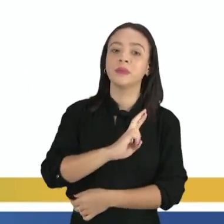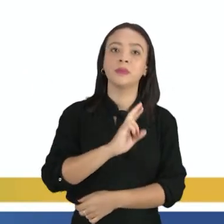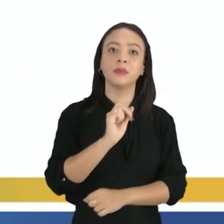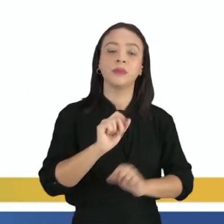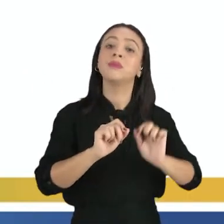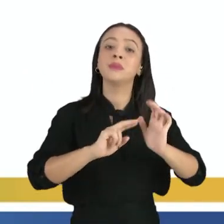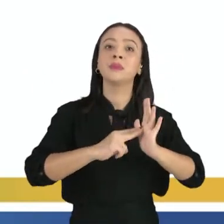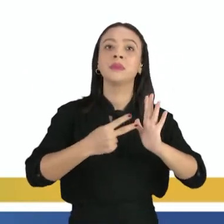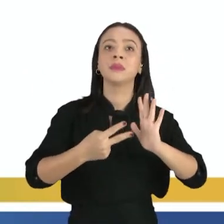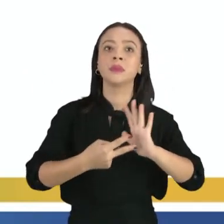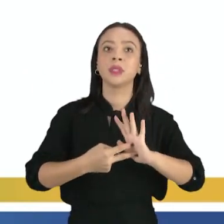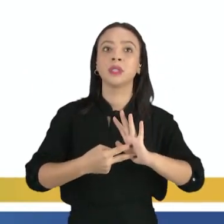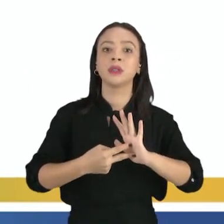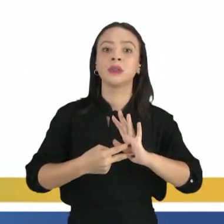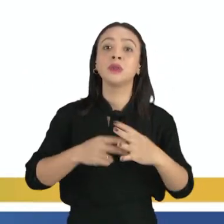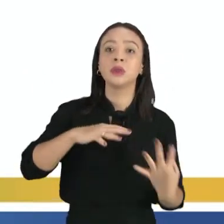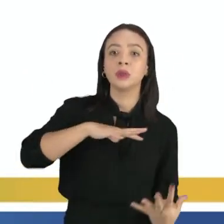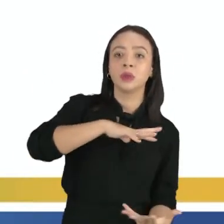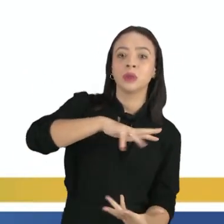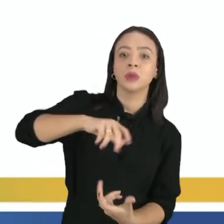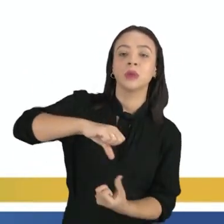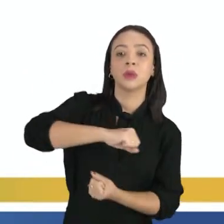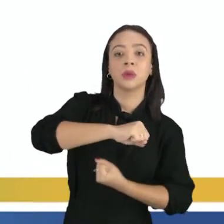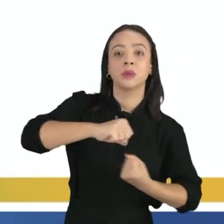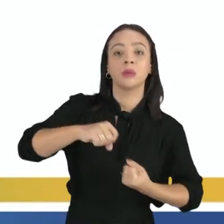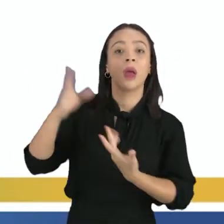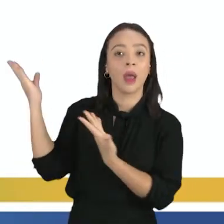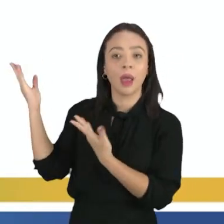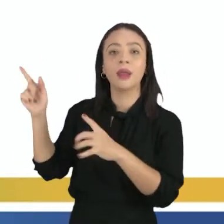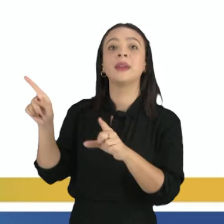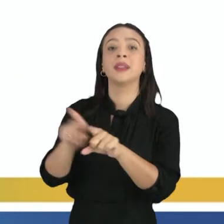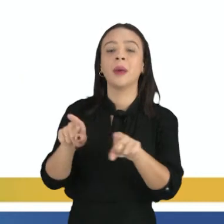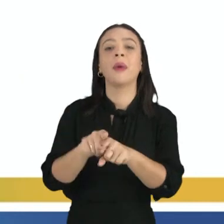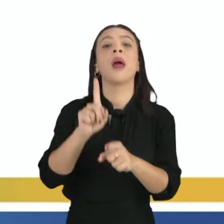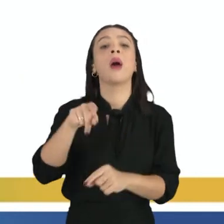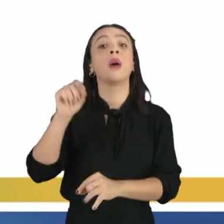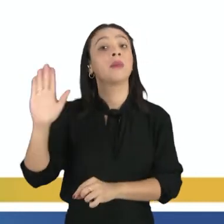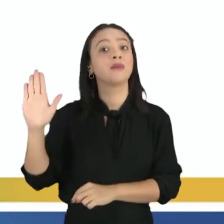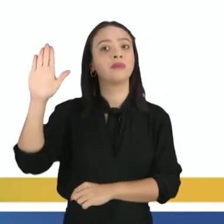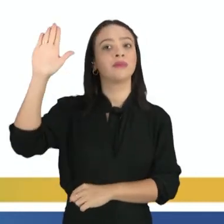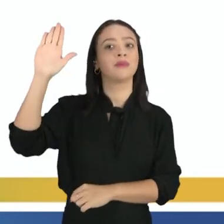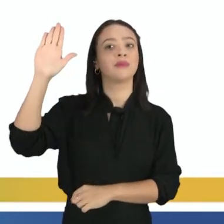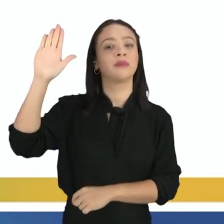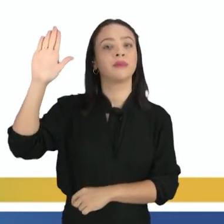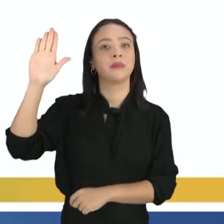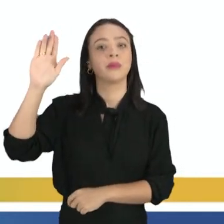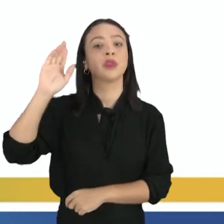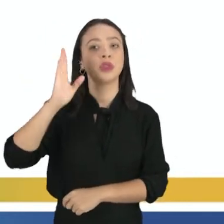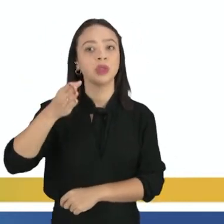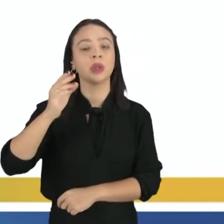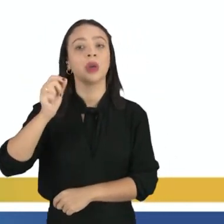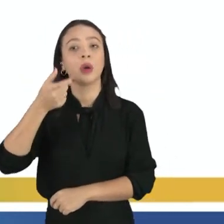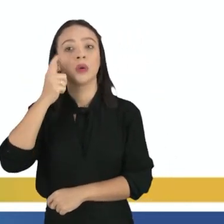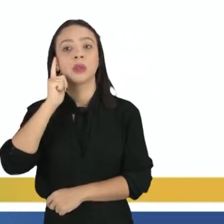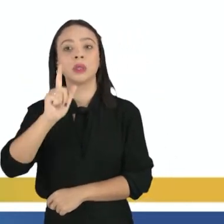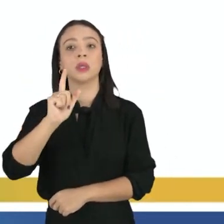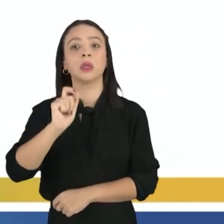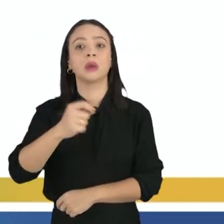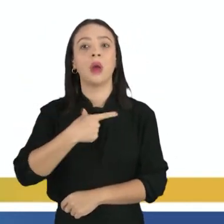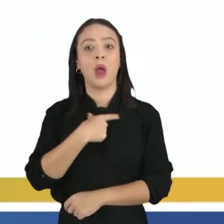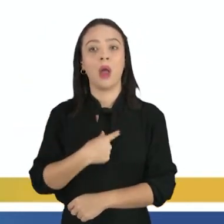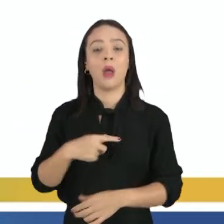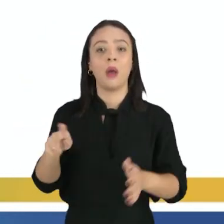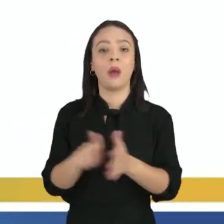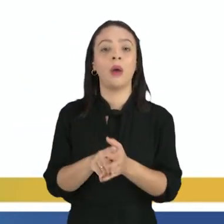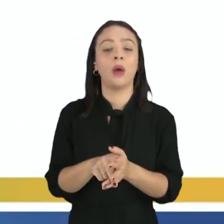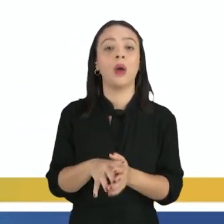de desenvolvimento sustentável atualmente, tá? Ela foi candidata, inclusive, a ganhar, recebeu o Nobel da Paz